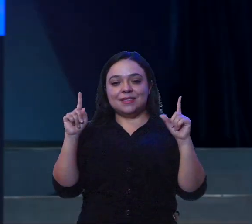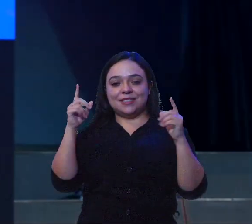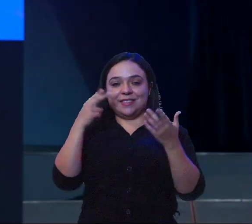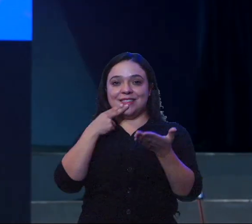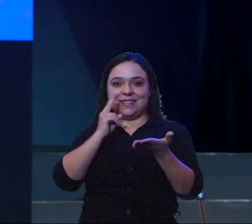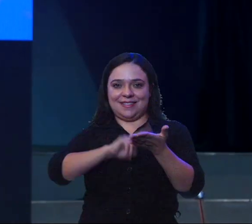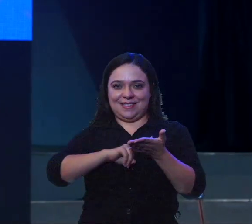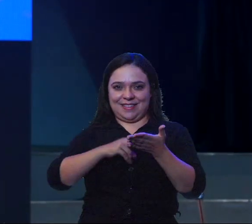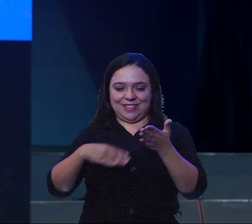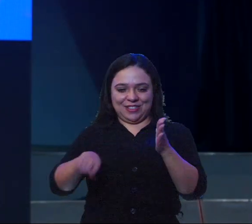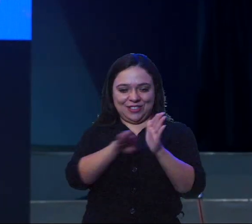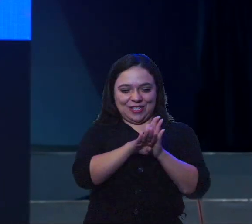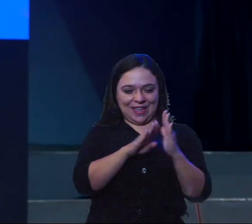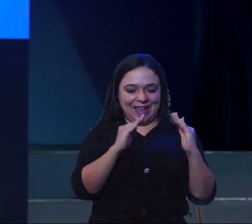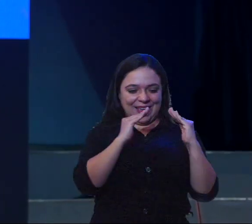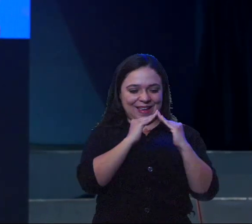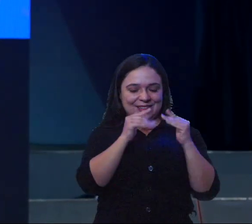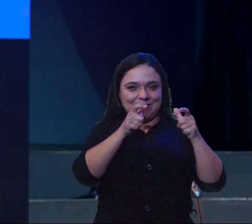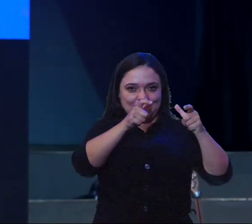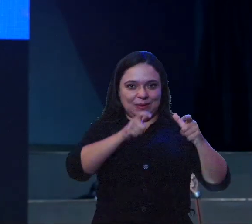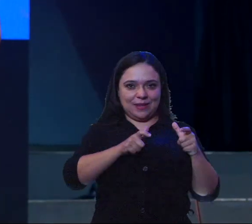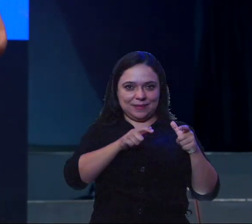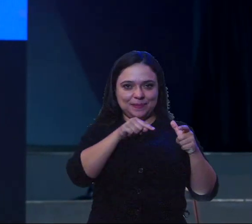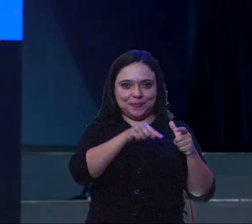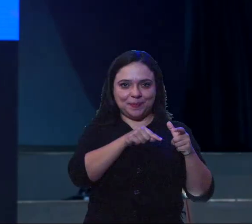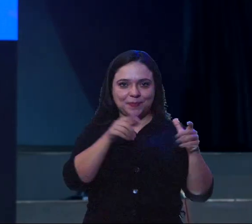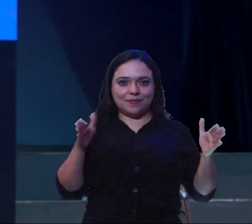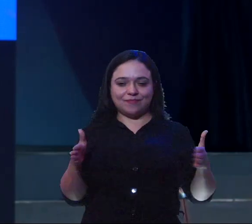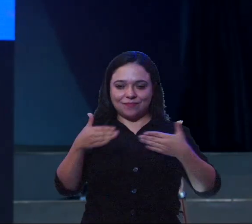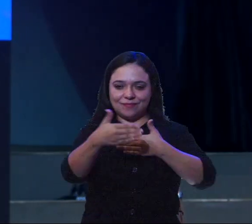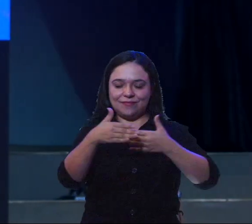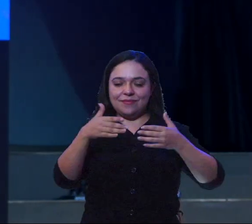do lugar para eles, com as etiquetas todas